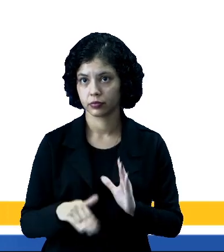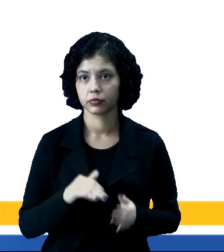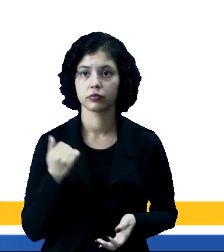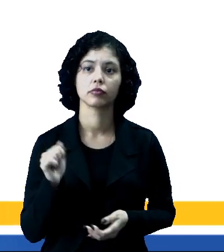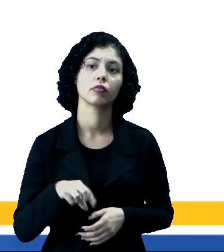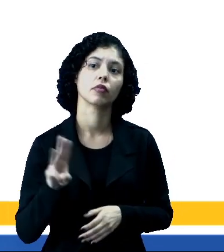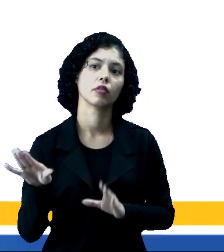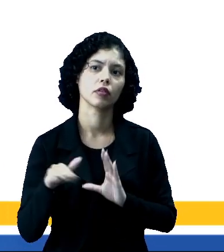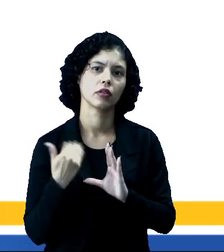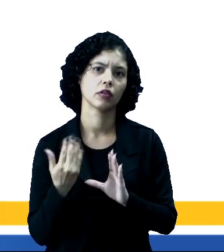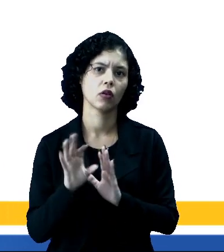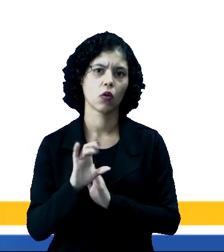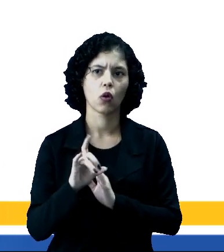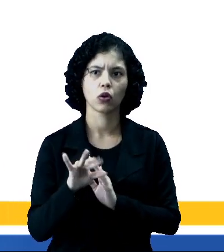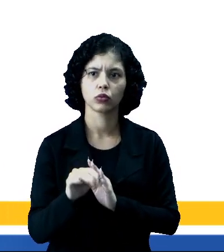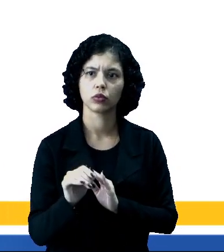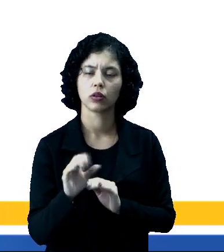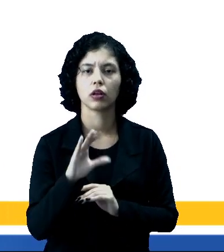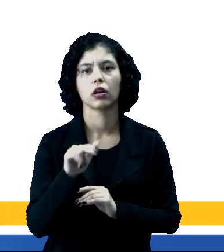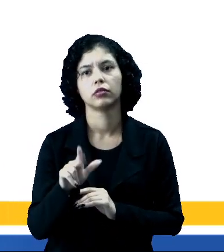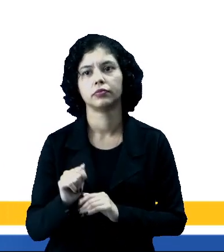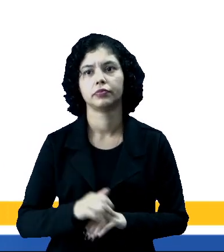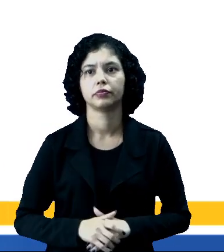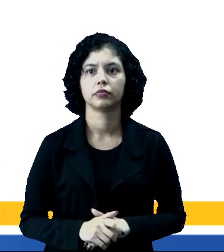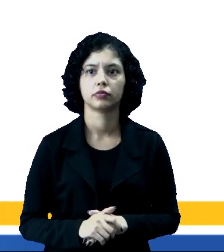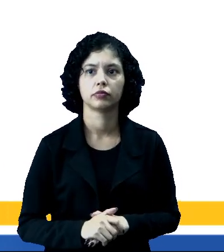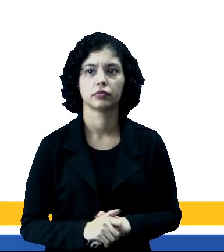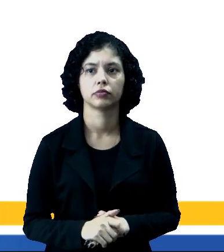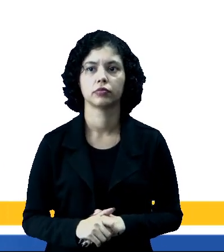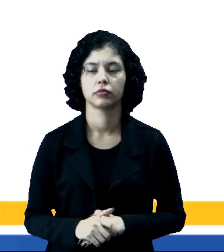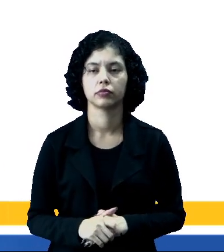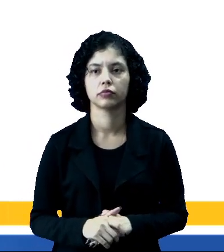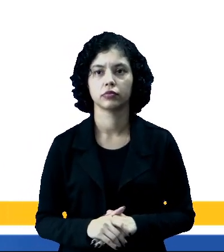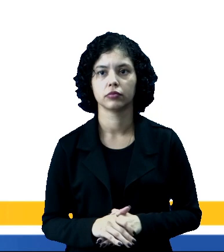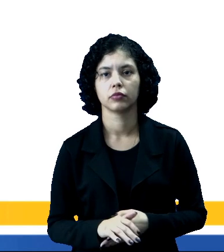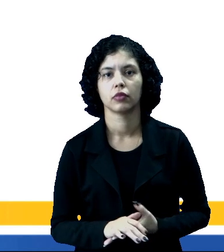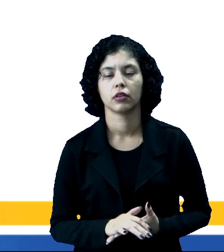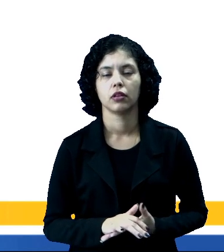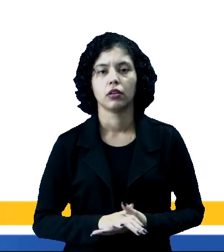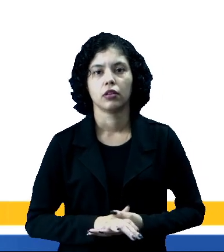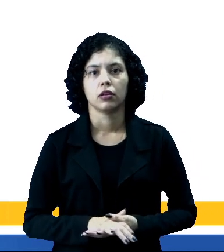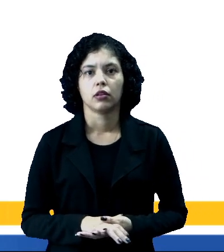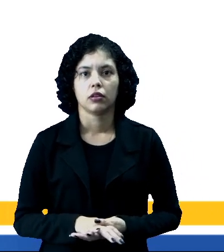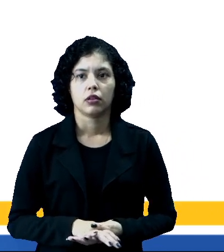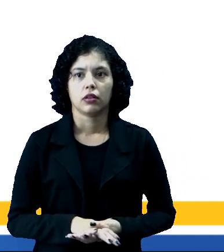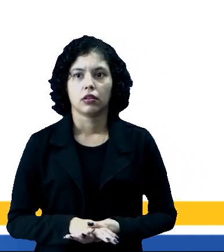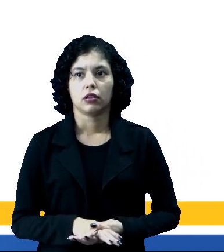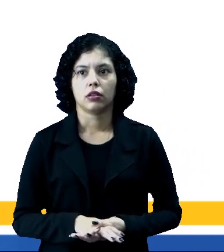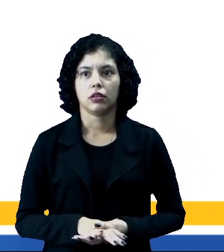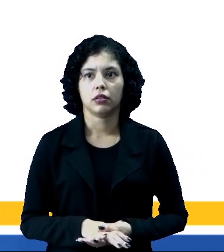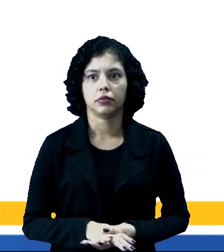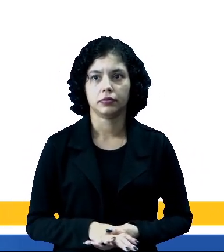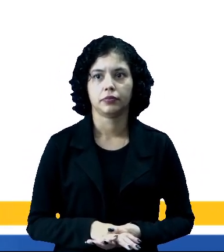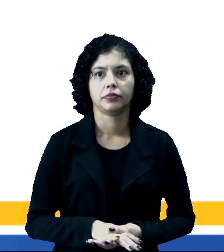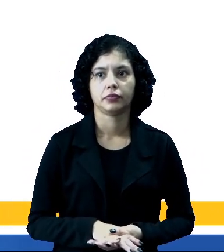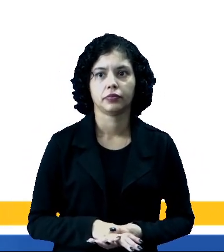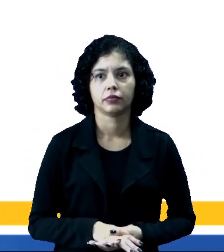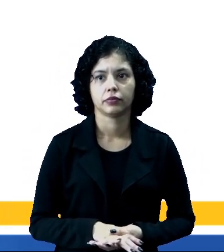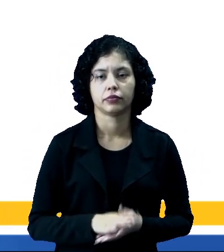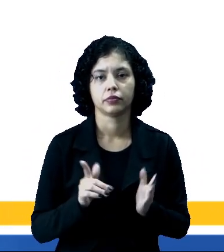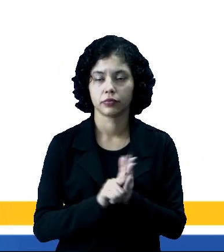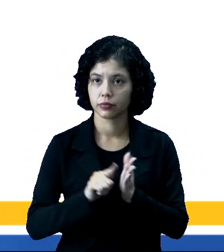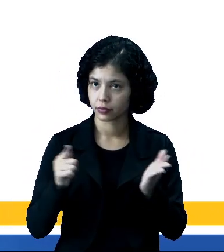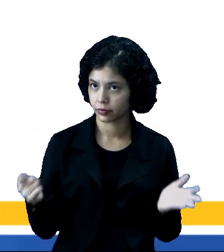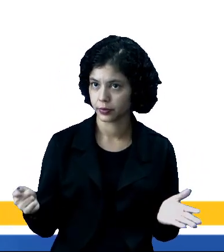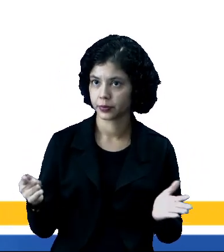receptor, qual a mensagem, o código e o canal. Então, como emissor, né, já que ela leu a notícia no jornal, quem é o emissor é o